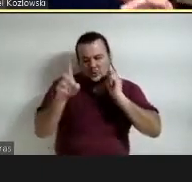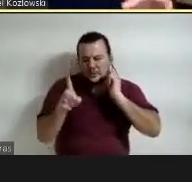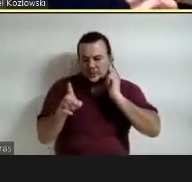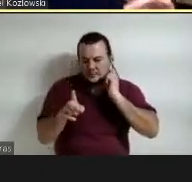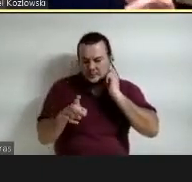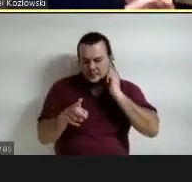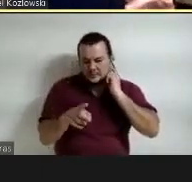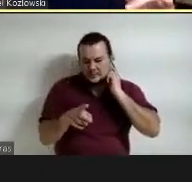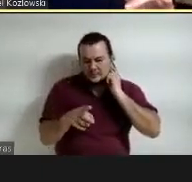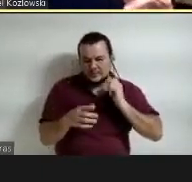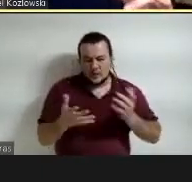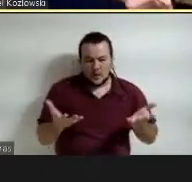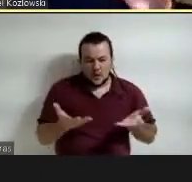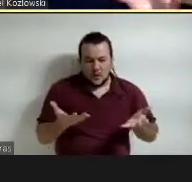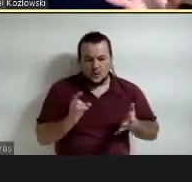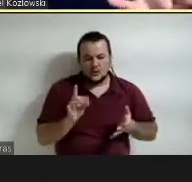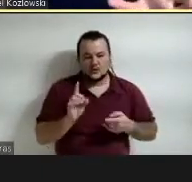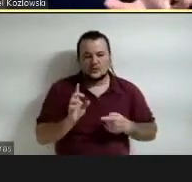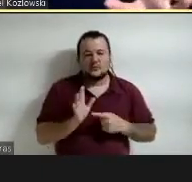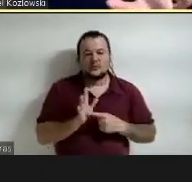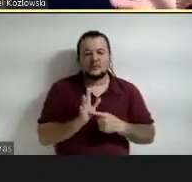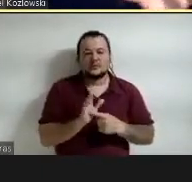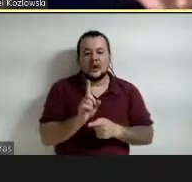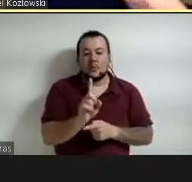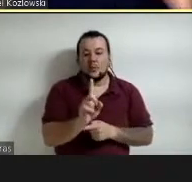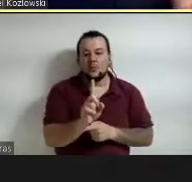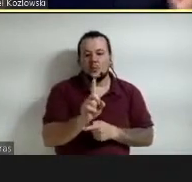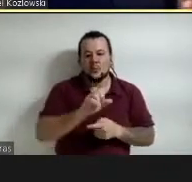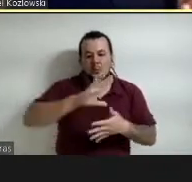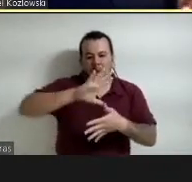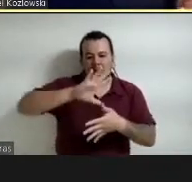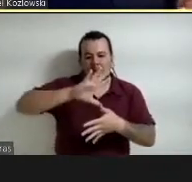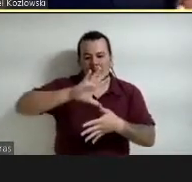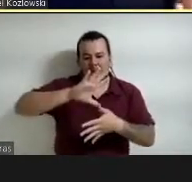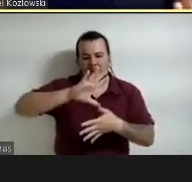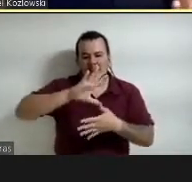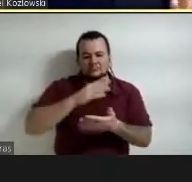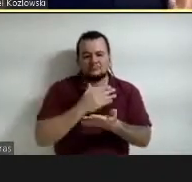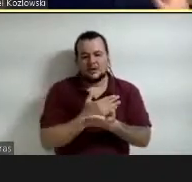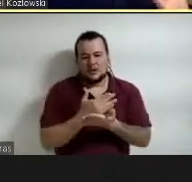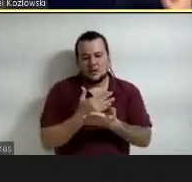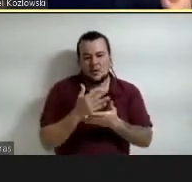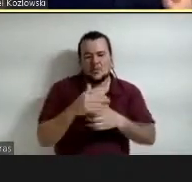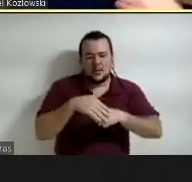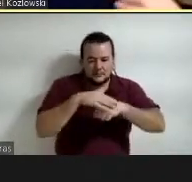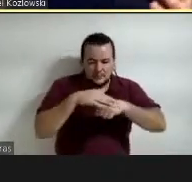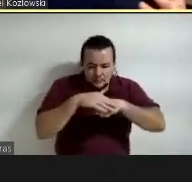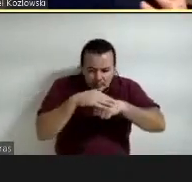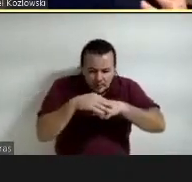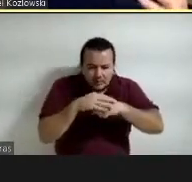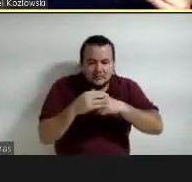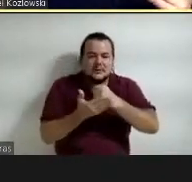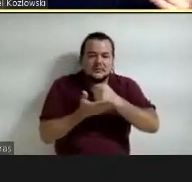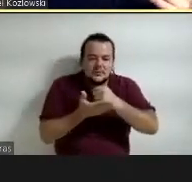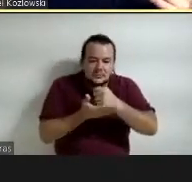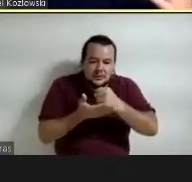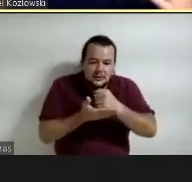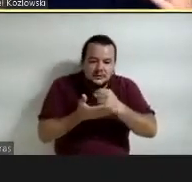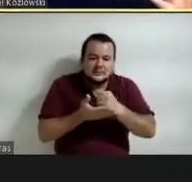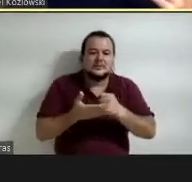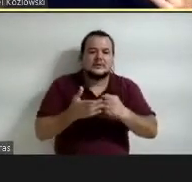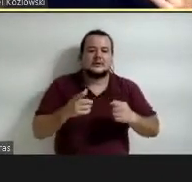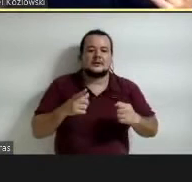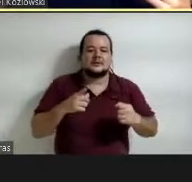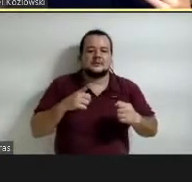só vou trazer um dos mapas para conversar um pouco, para inaugurar uma conversa sobre as questões que a gente está colocando, que eu estou